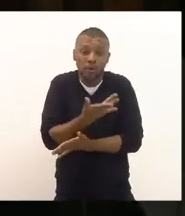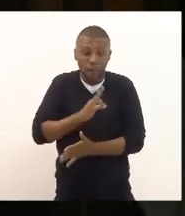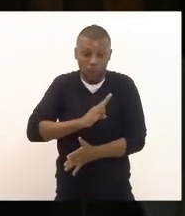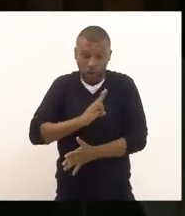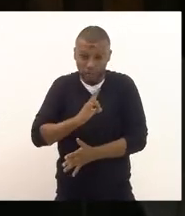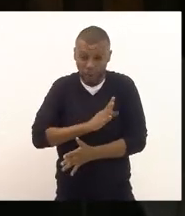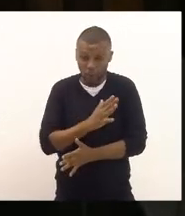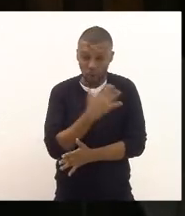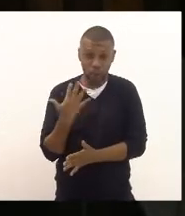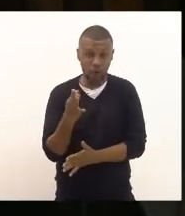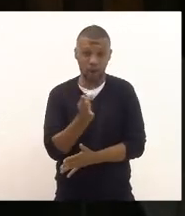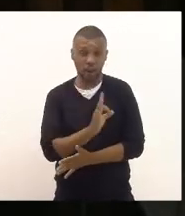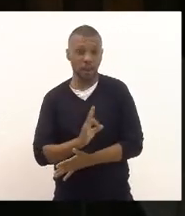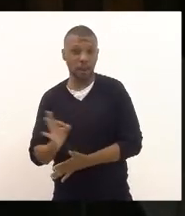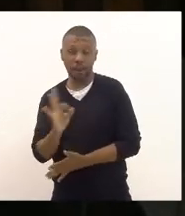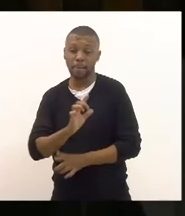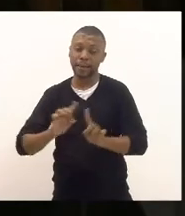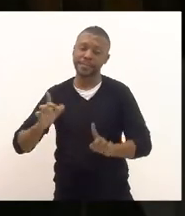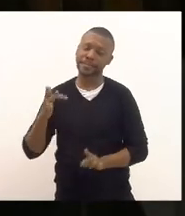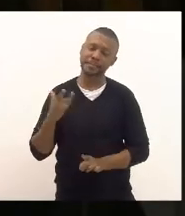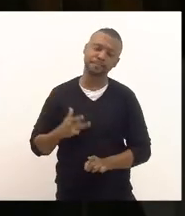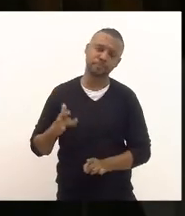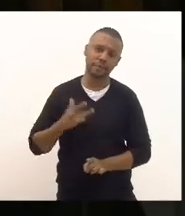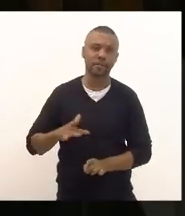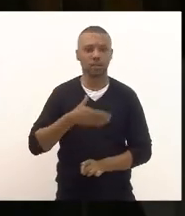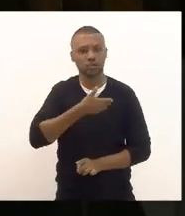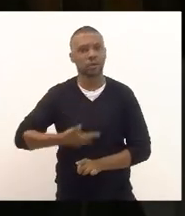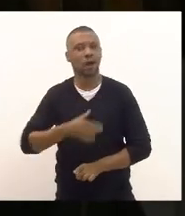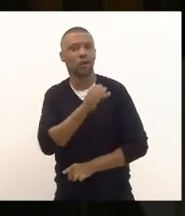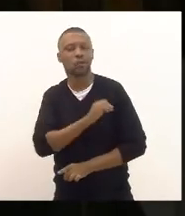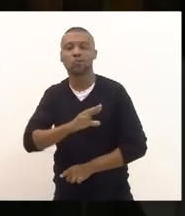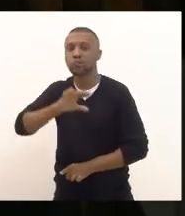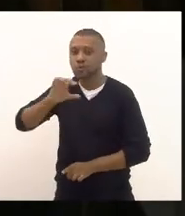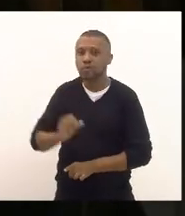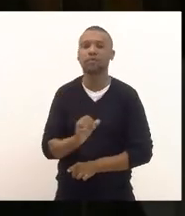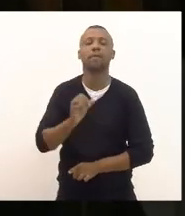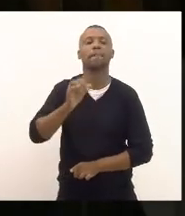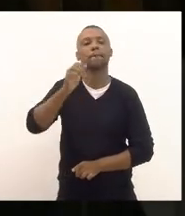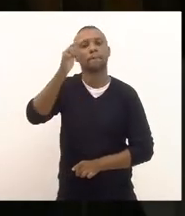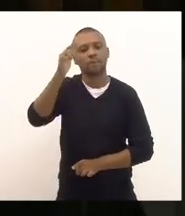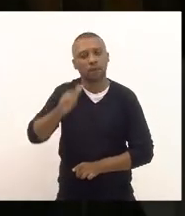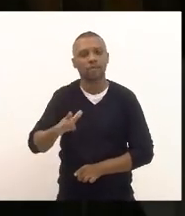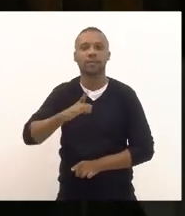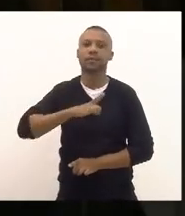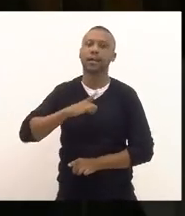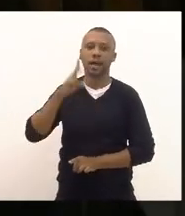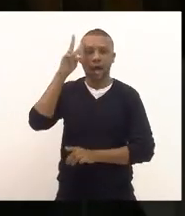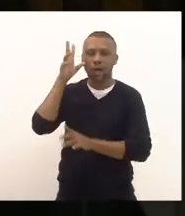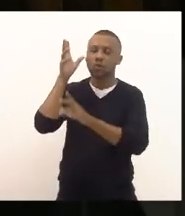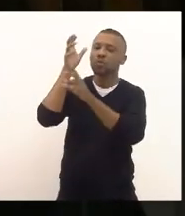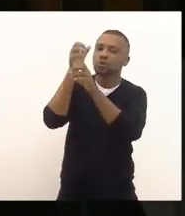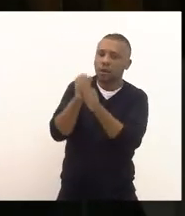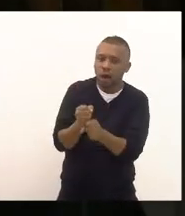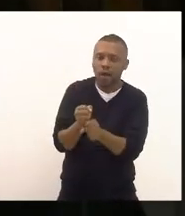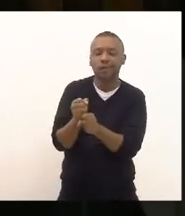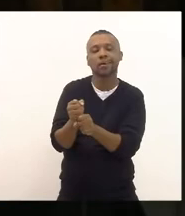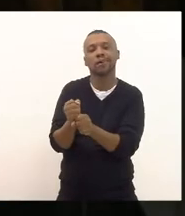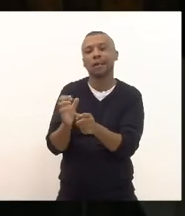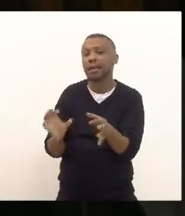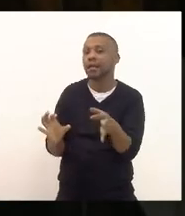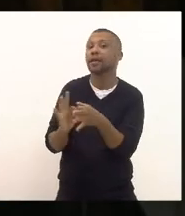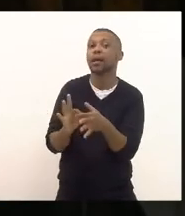é um policial mas que pena que o Estado do Rio de Janeiro mais uma vez tem a sua história atravessada pela história de uma